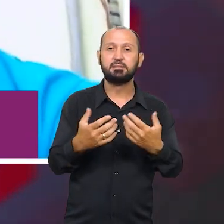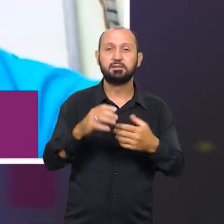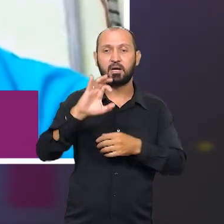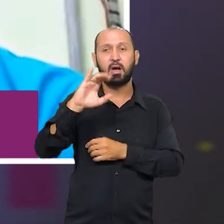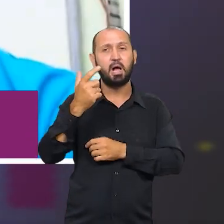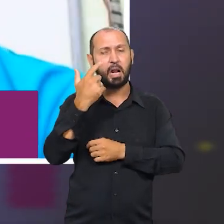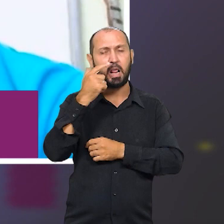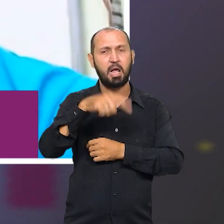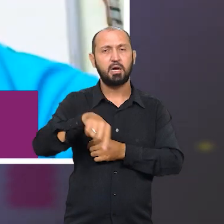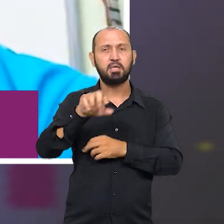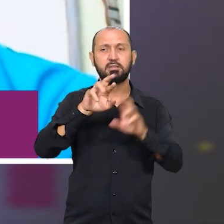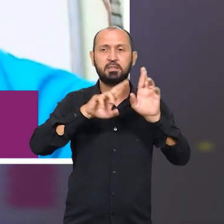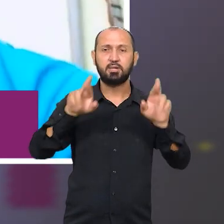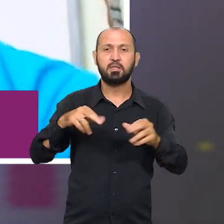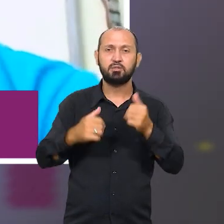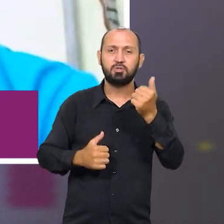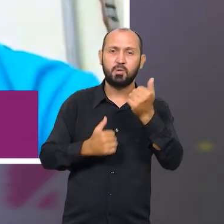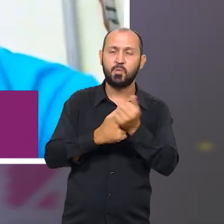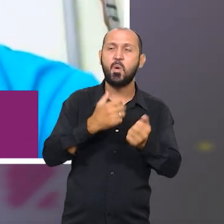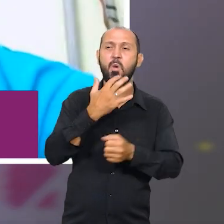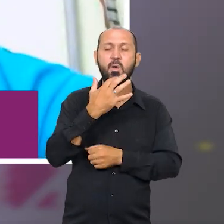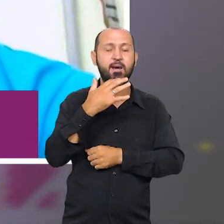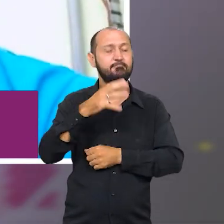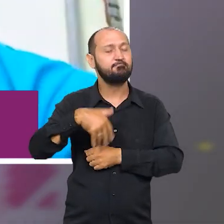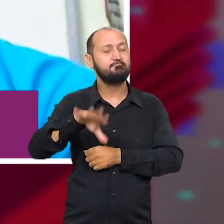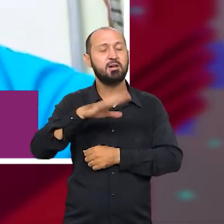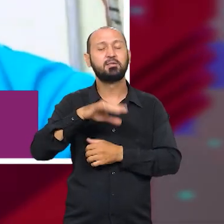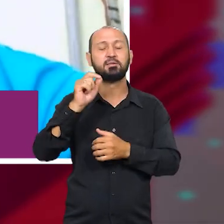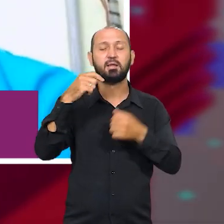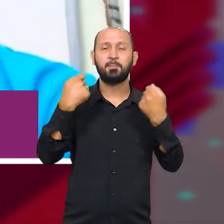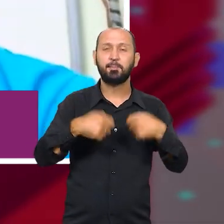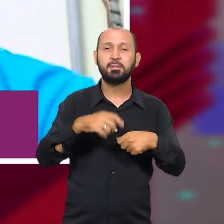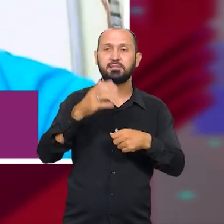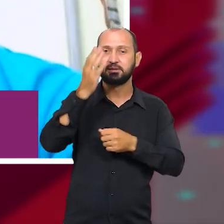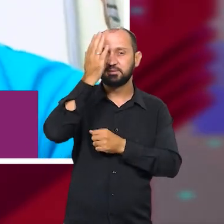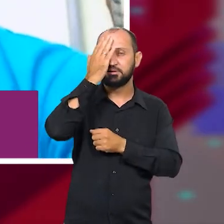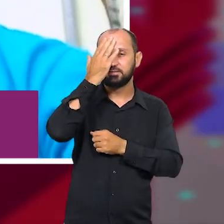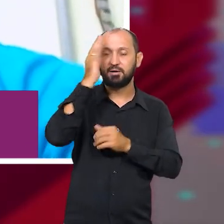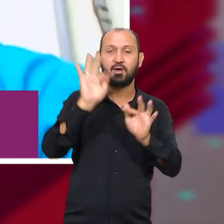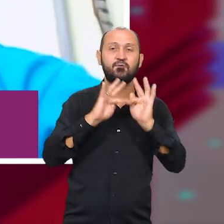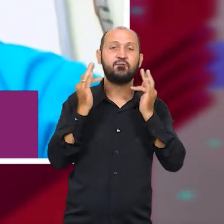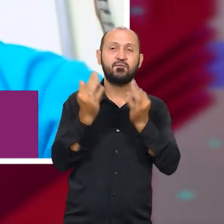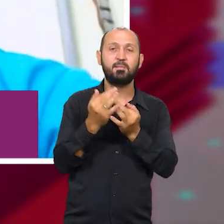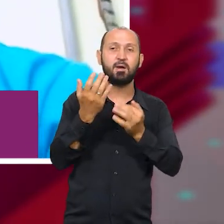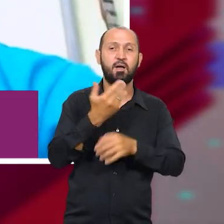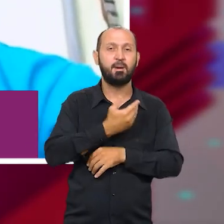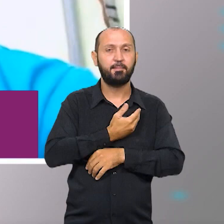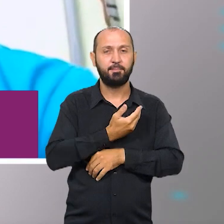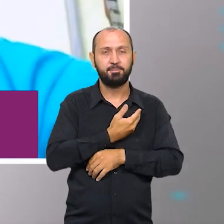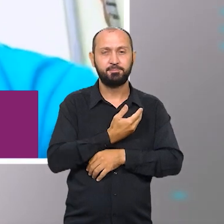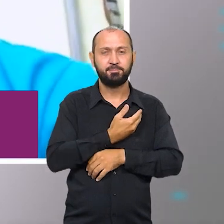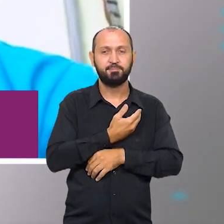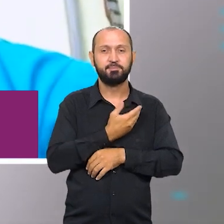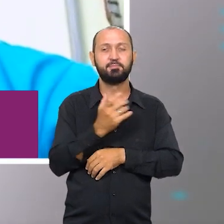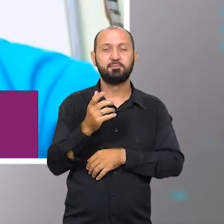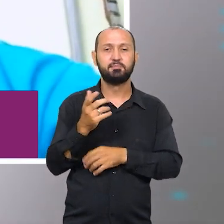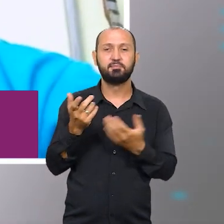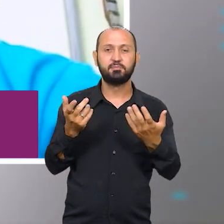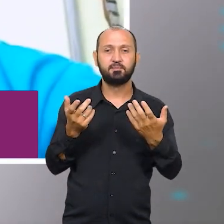rede de apoio que conhece um pouquinho mais, mas ela precisa saber que seus familiares, amigos, estão